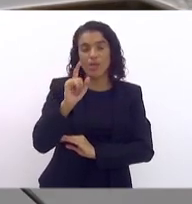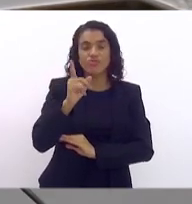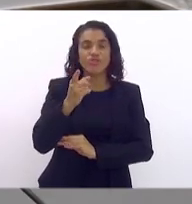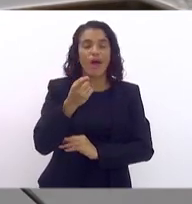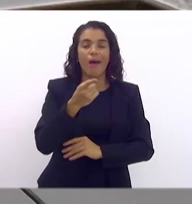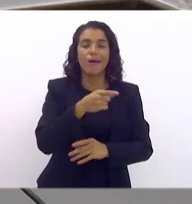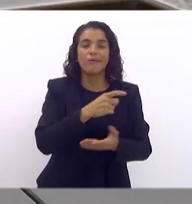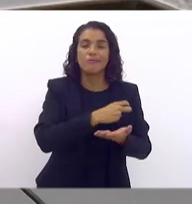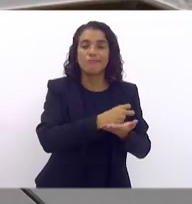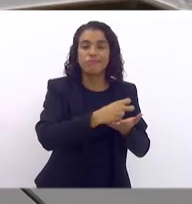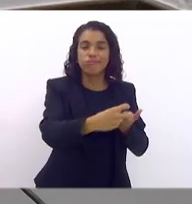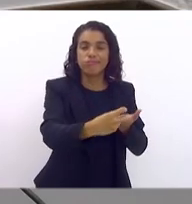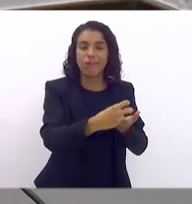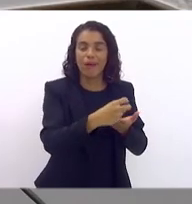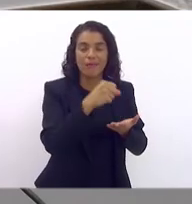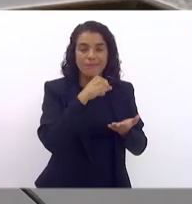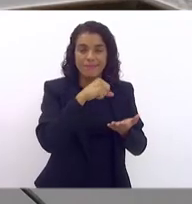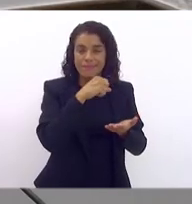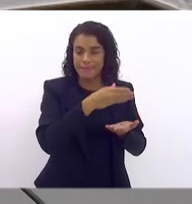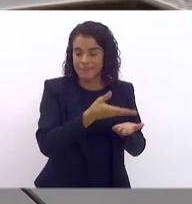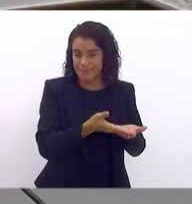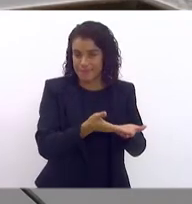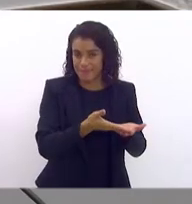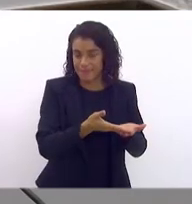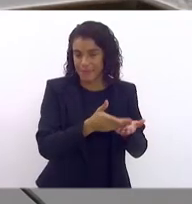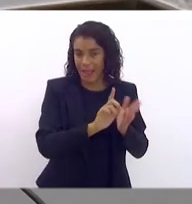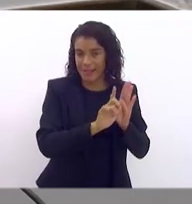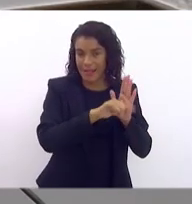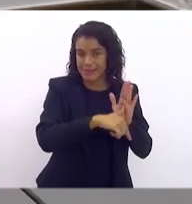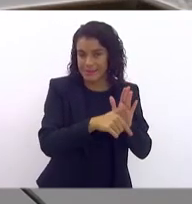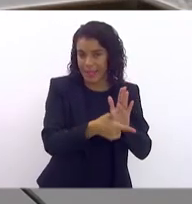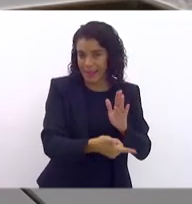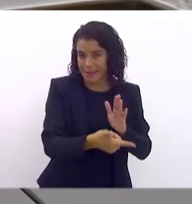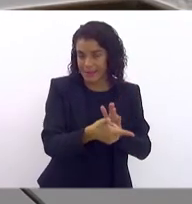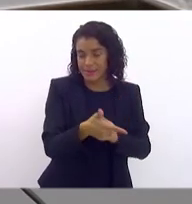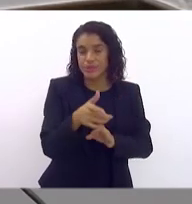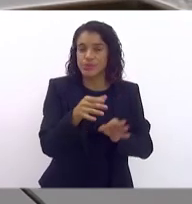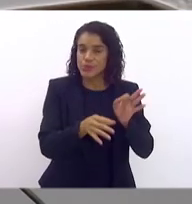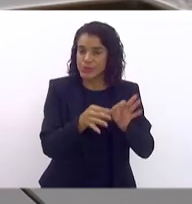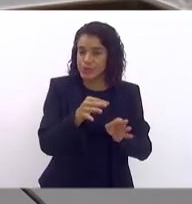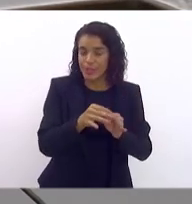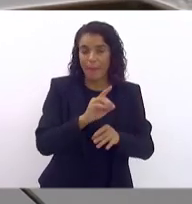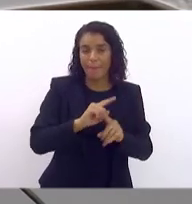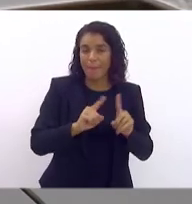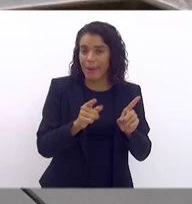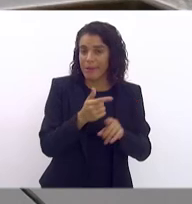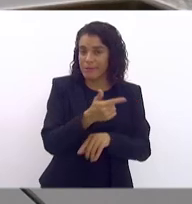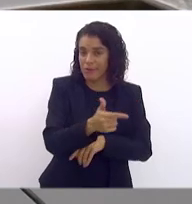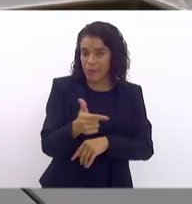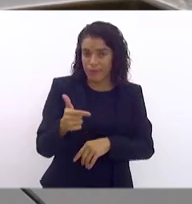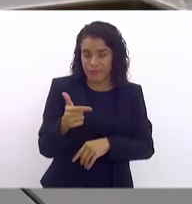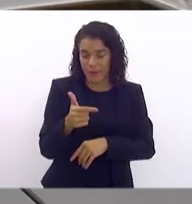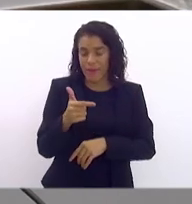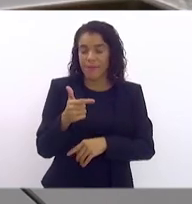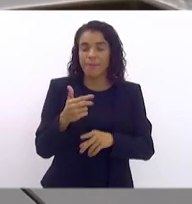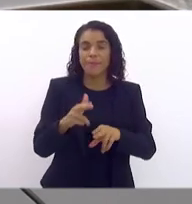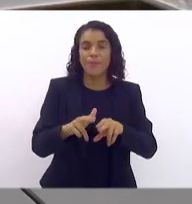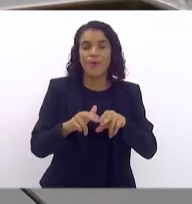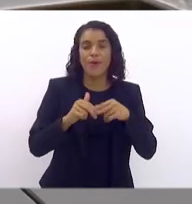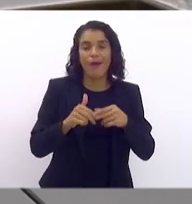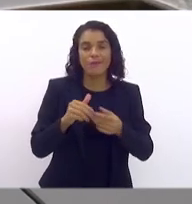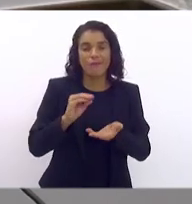ultrapassada arcaica estritamente jurídica e que não enfrenta até por desconhecimento